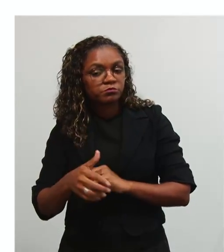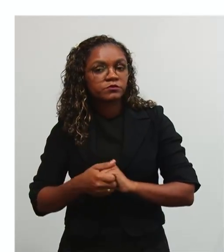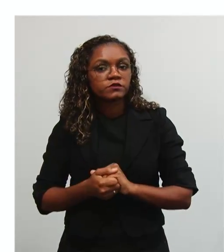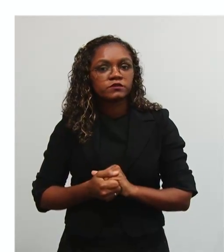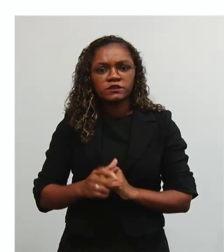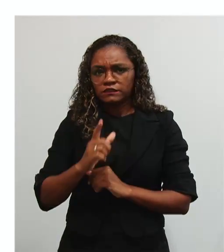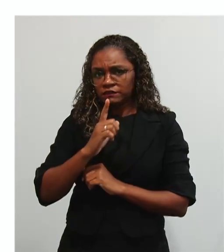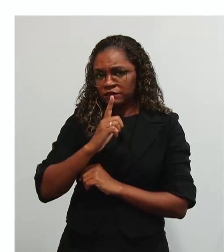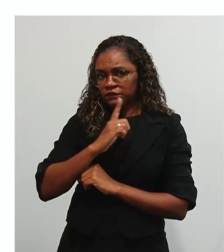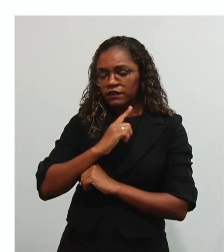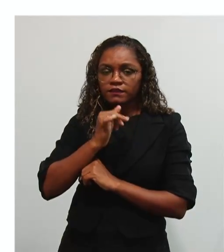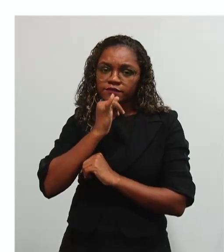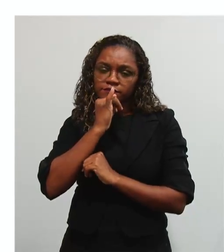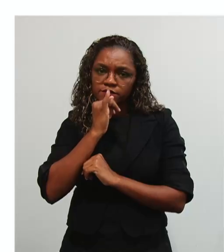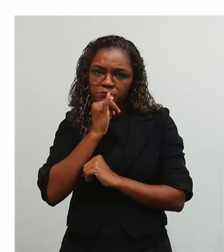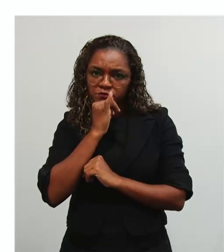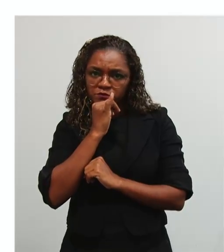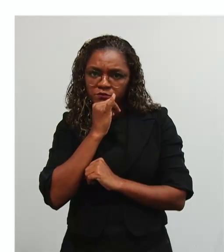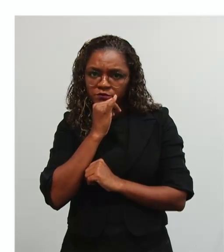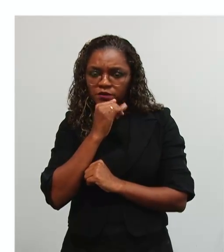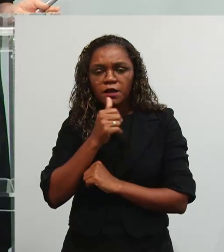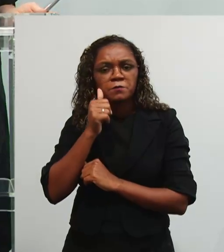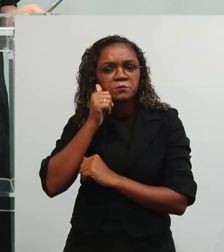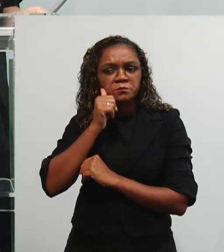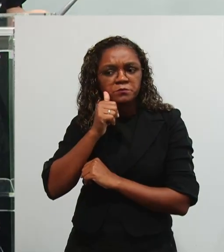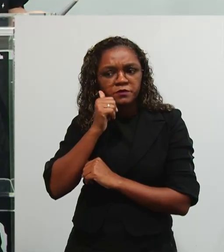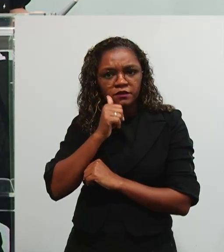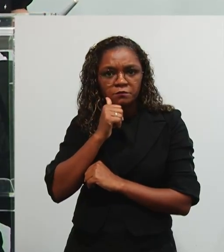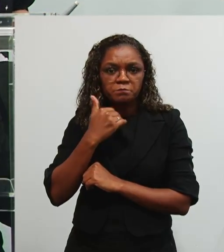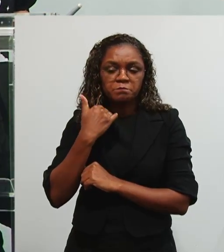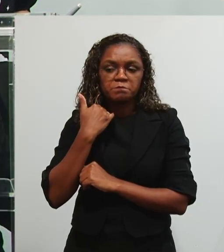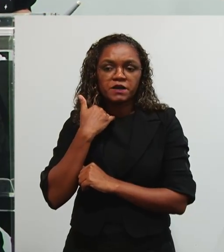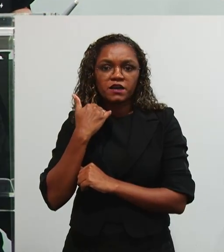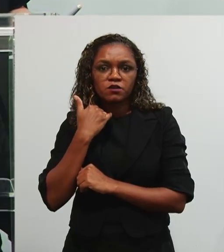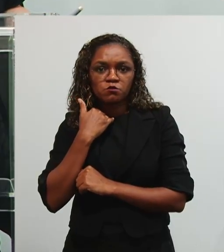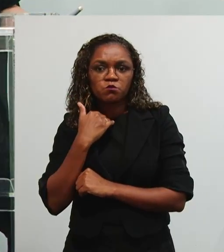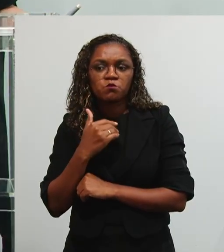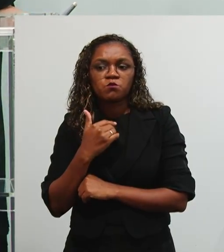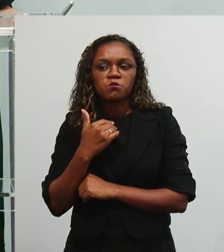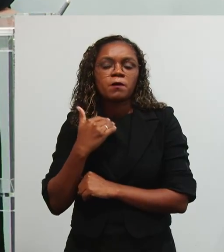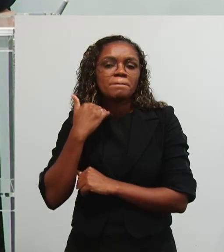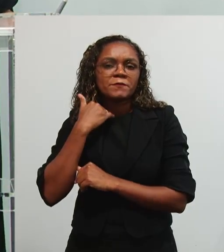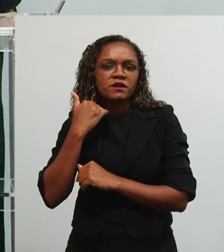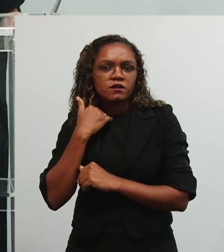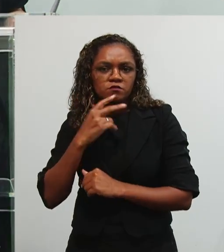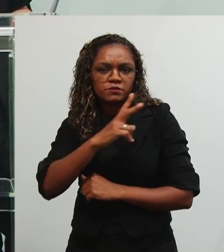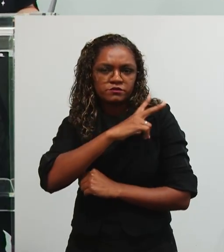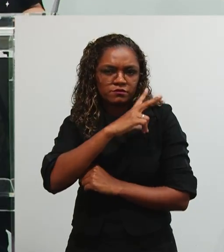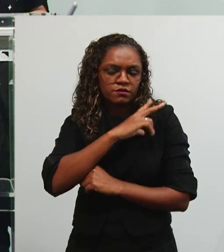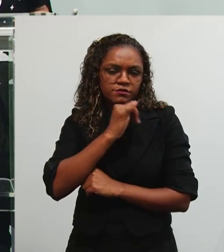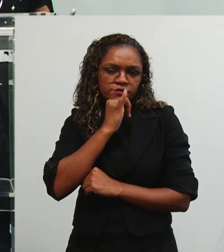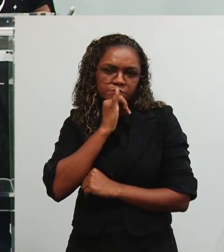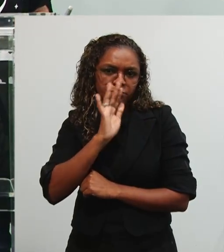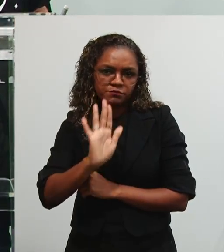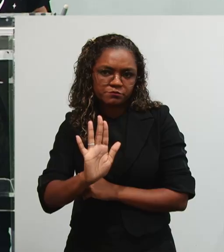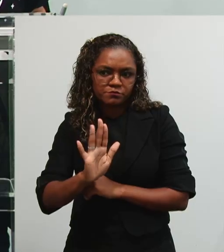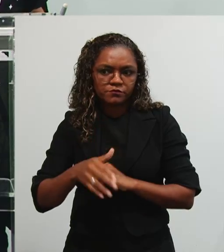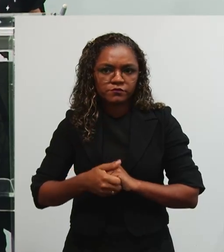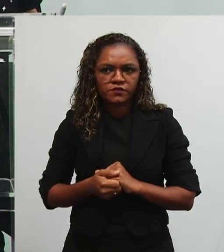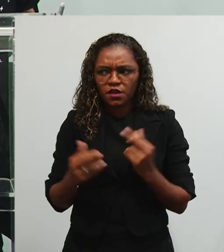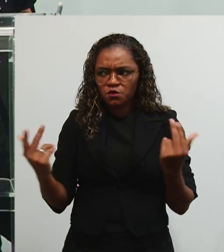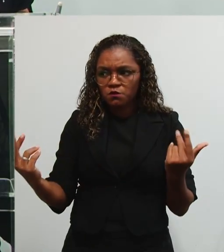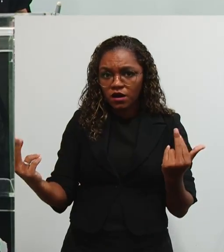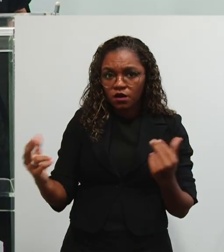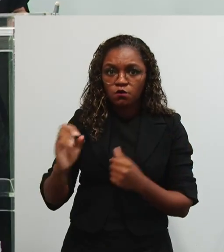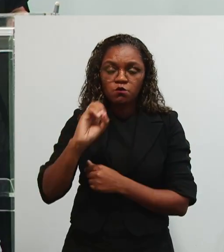que acontece a mesma coisa nos bancos estatais em relação aos bancos privados, por exemplo, né? Isso é algo